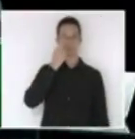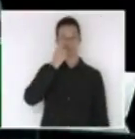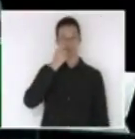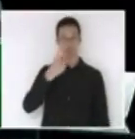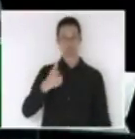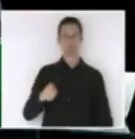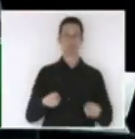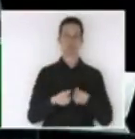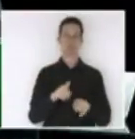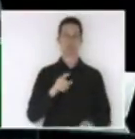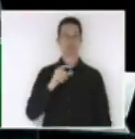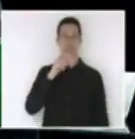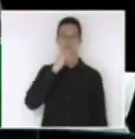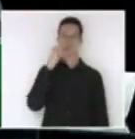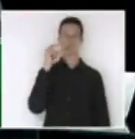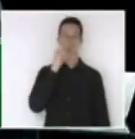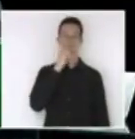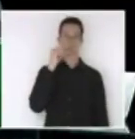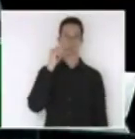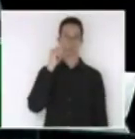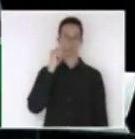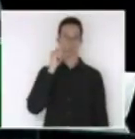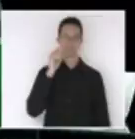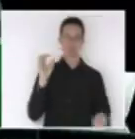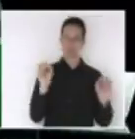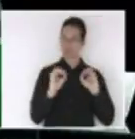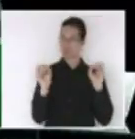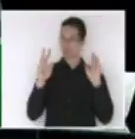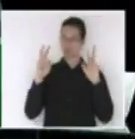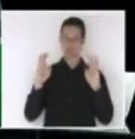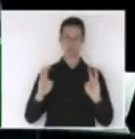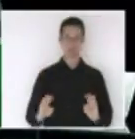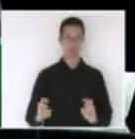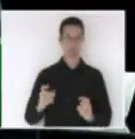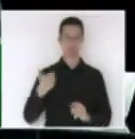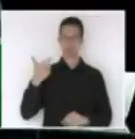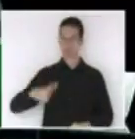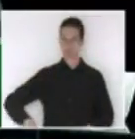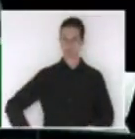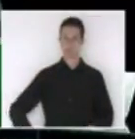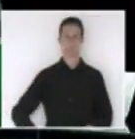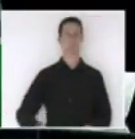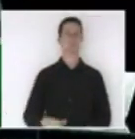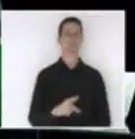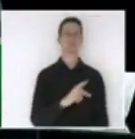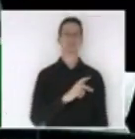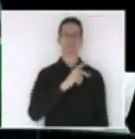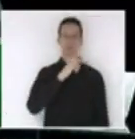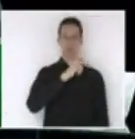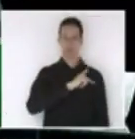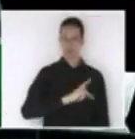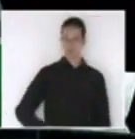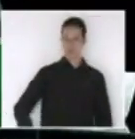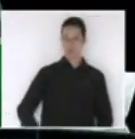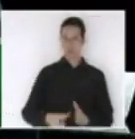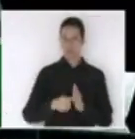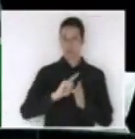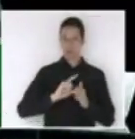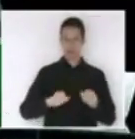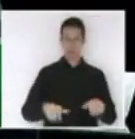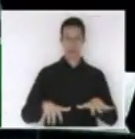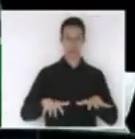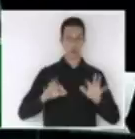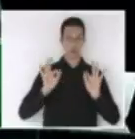e Dirceu Dresch. Nada mais havendo, o senhor presidente, antes de encerrar a sessão, convocou